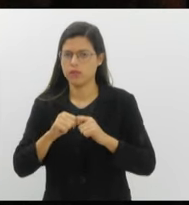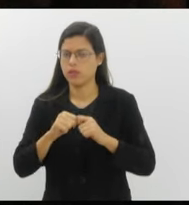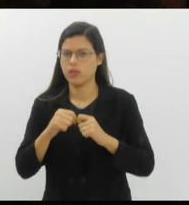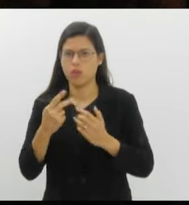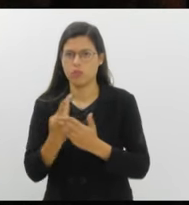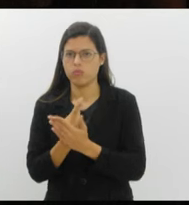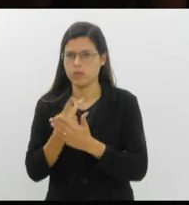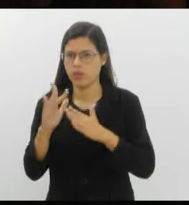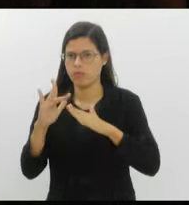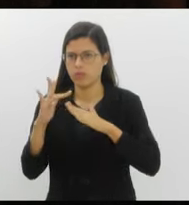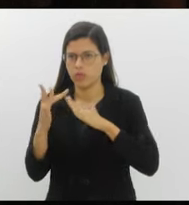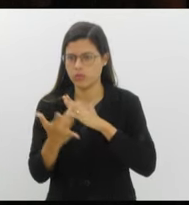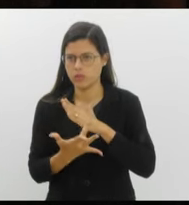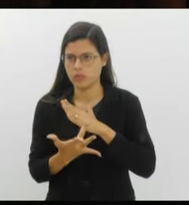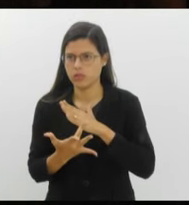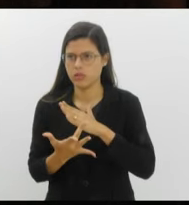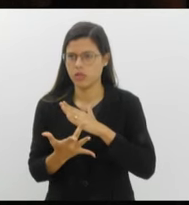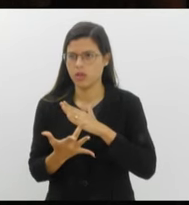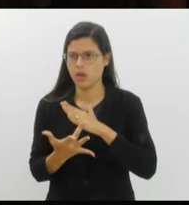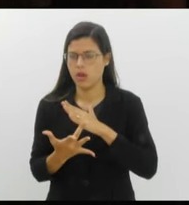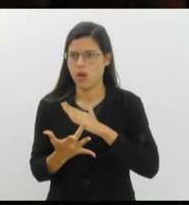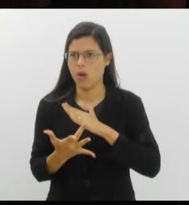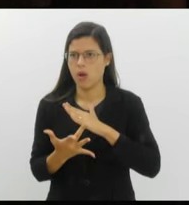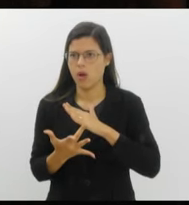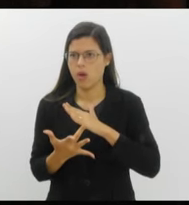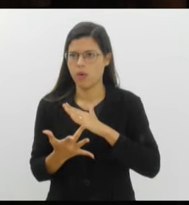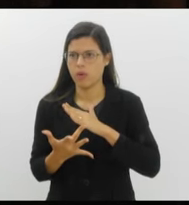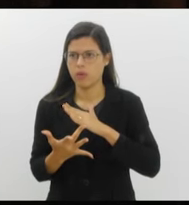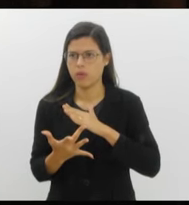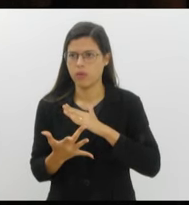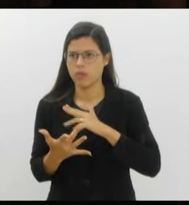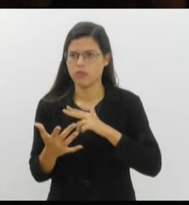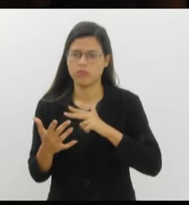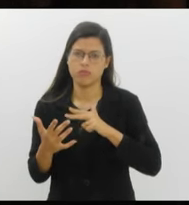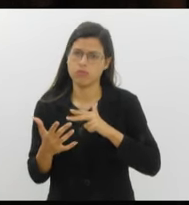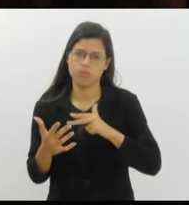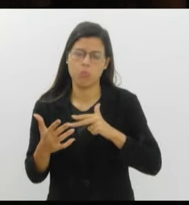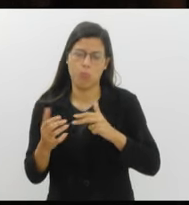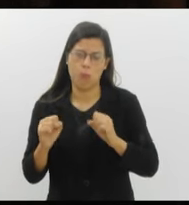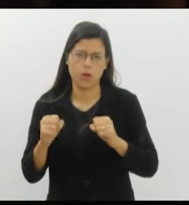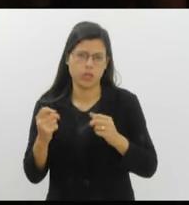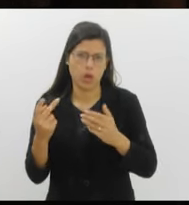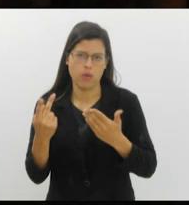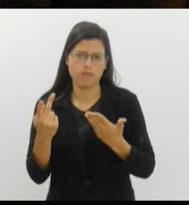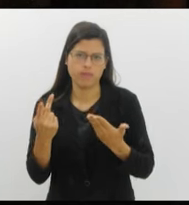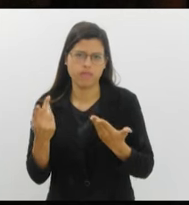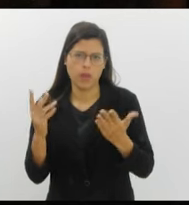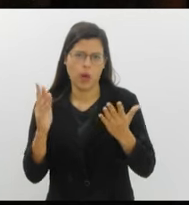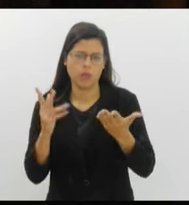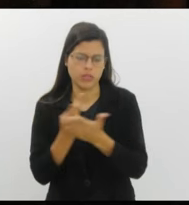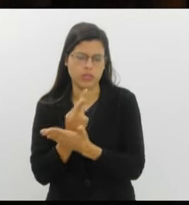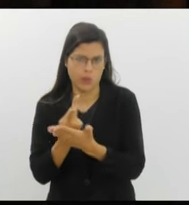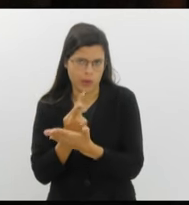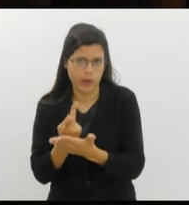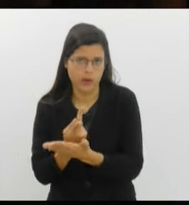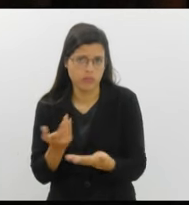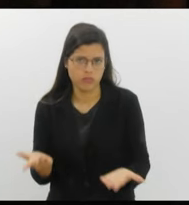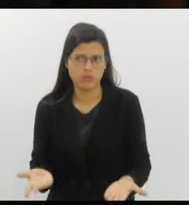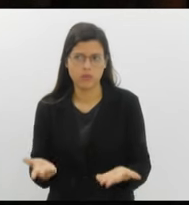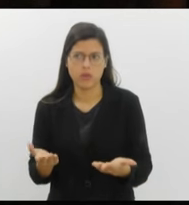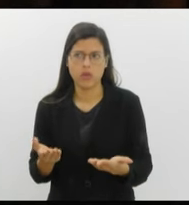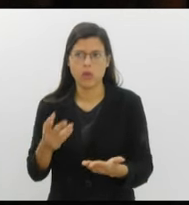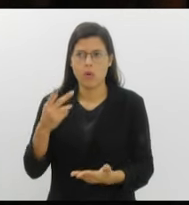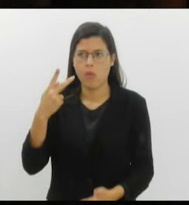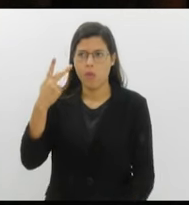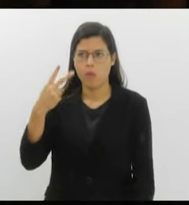sociais, por conta de um deslize a que todos estão sujeitos, submeteu um político renomado nessa cidade